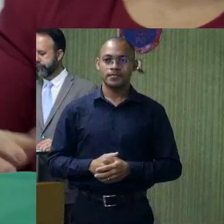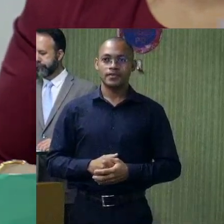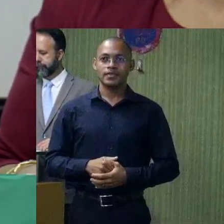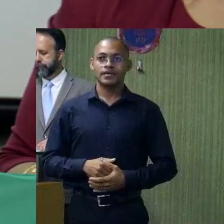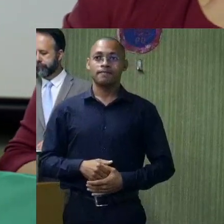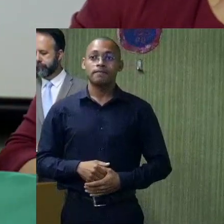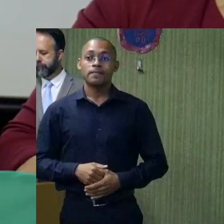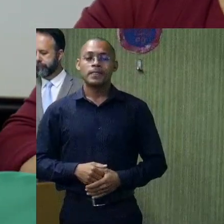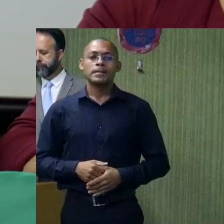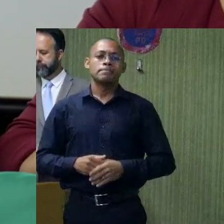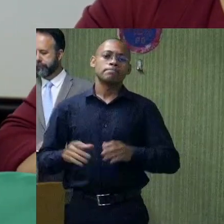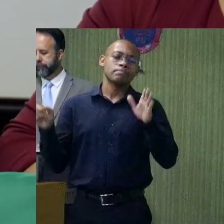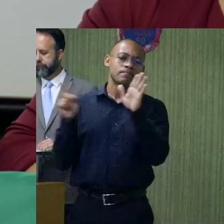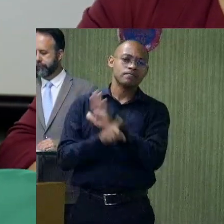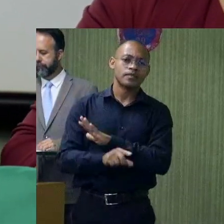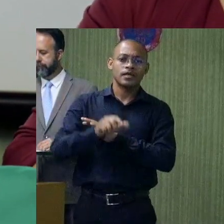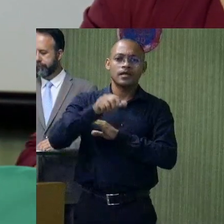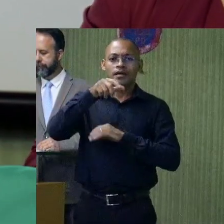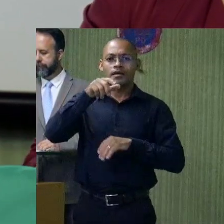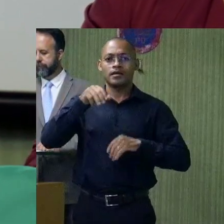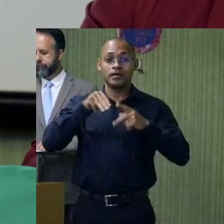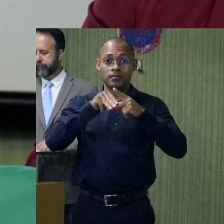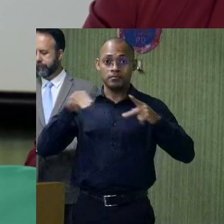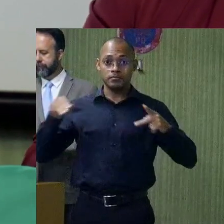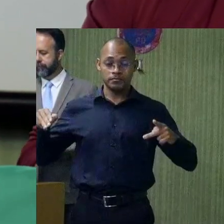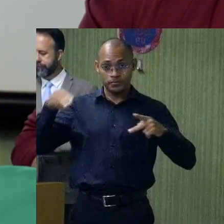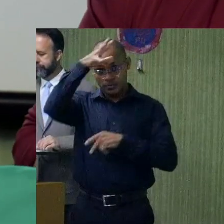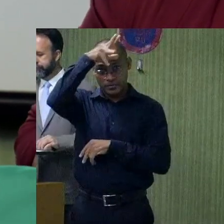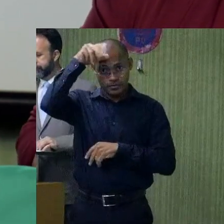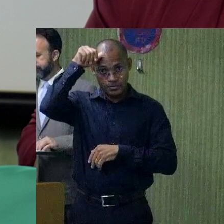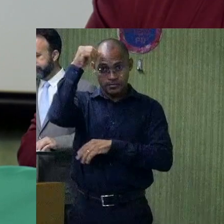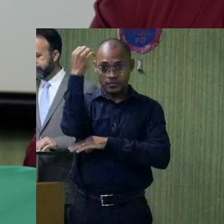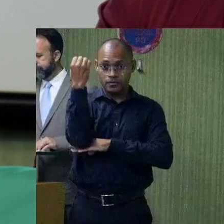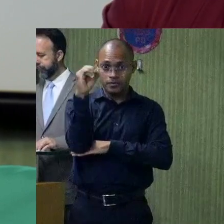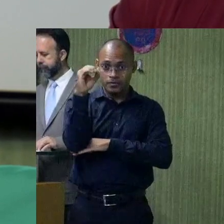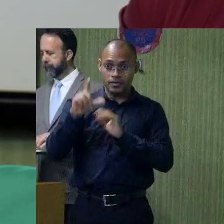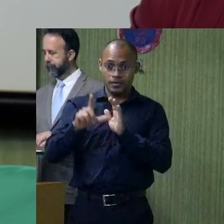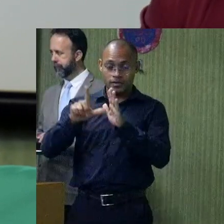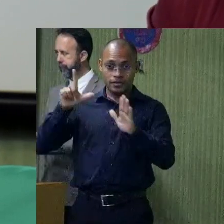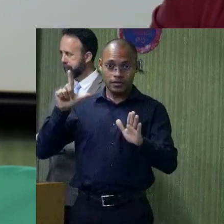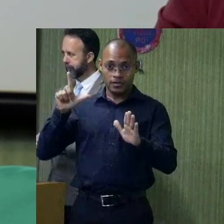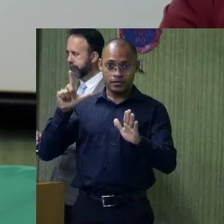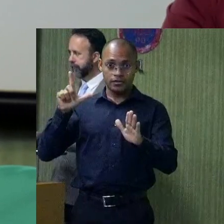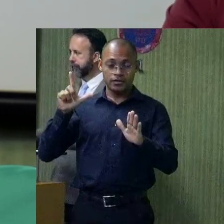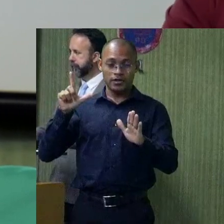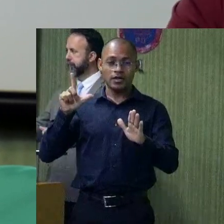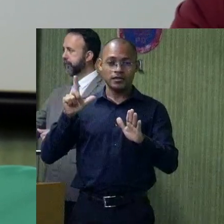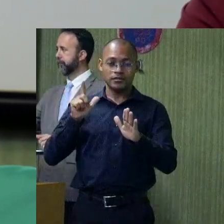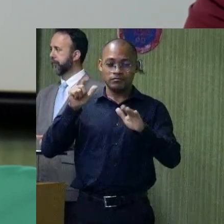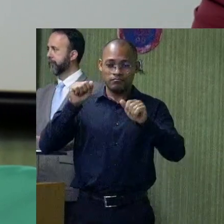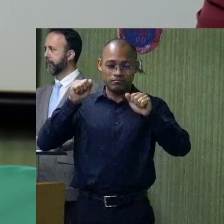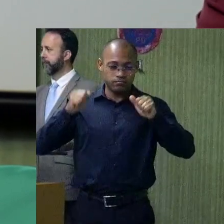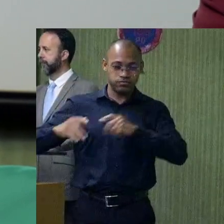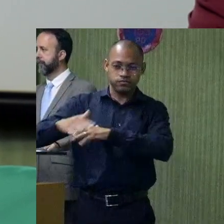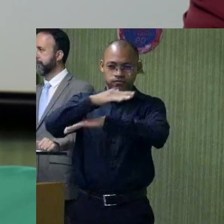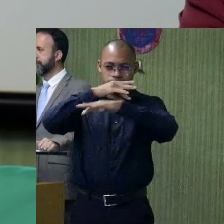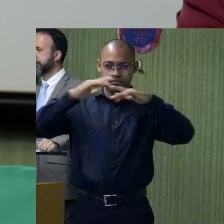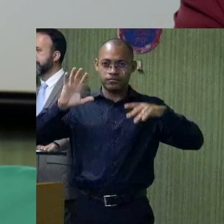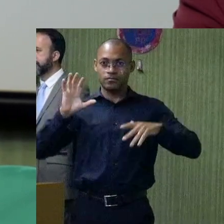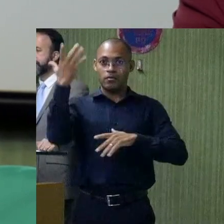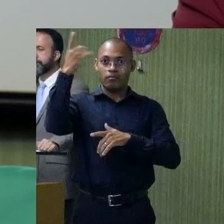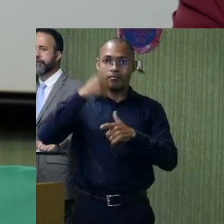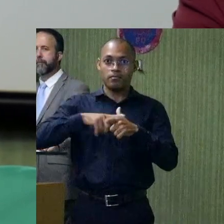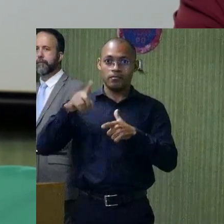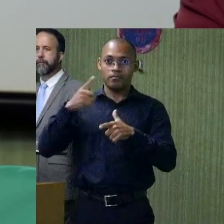MP do Amazonas e do Rio Grande do Sul antes das catástrofes climáticas operava